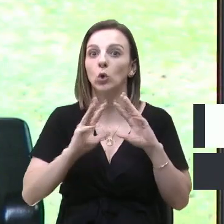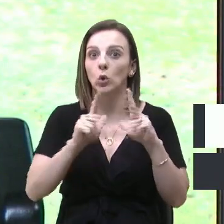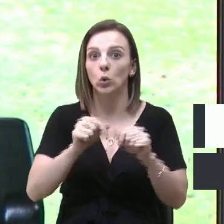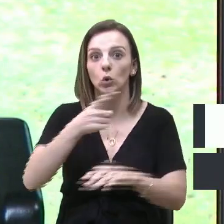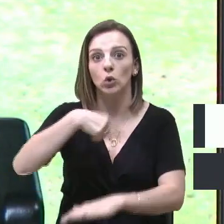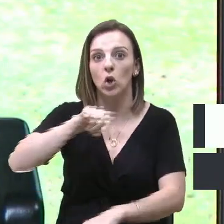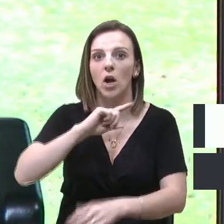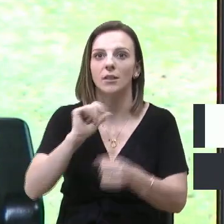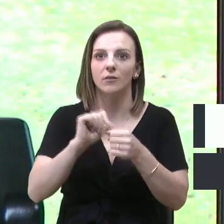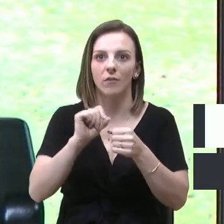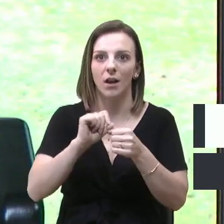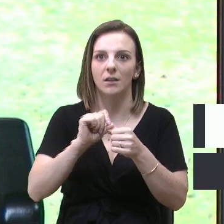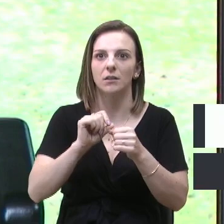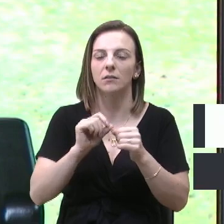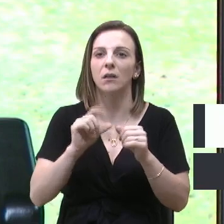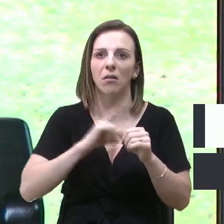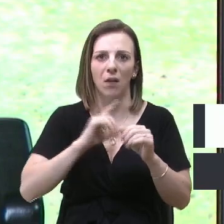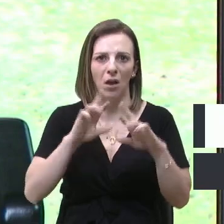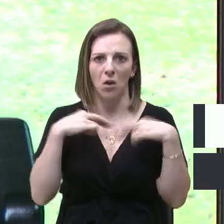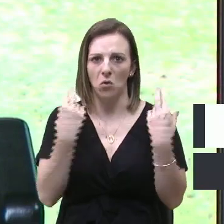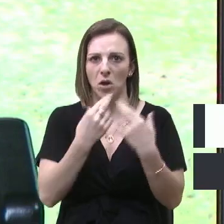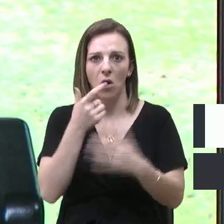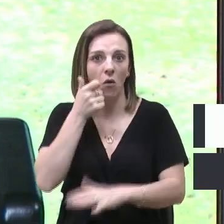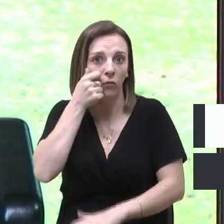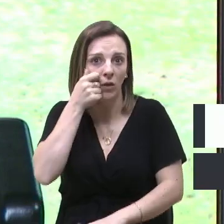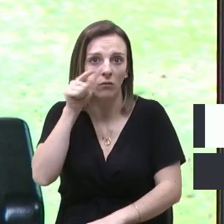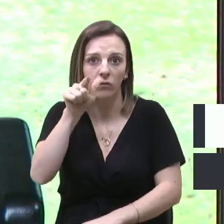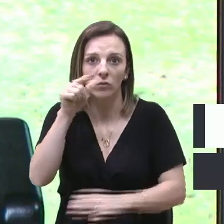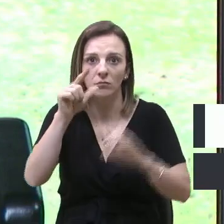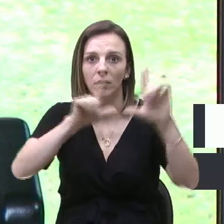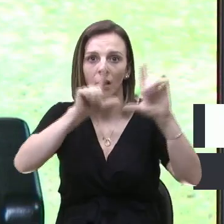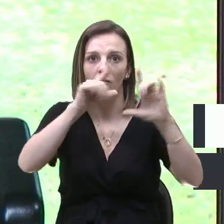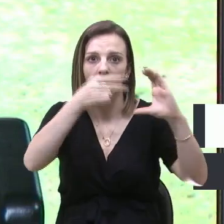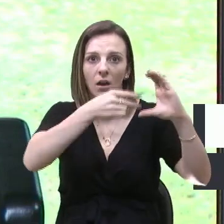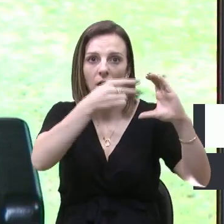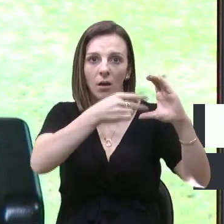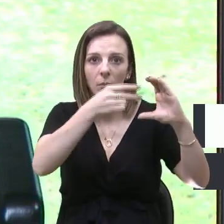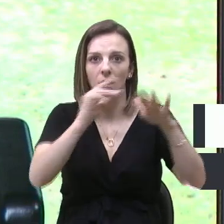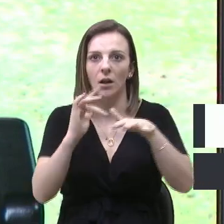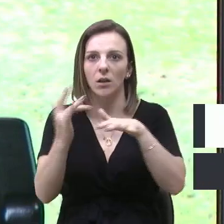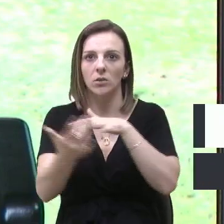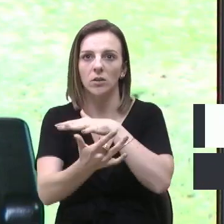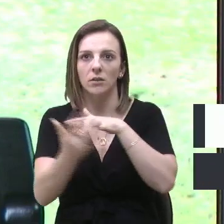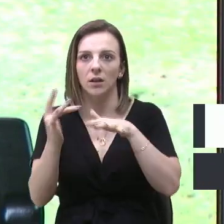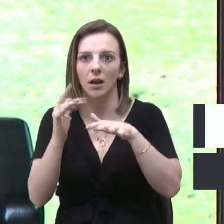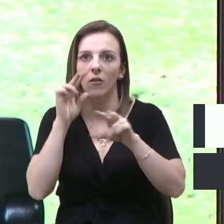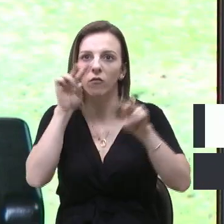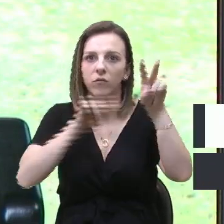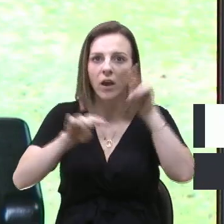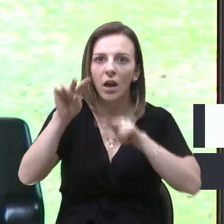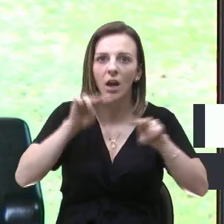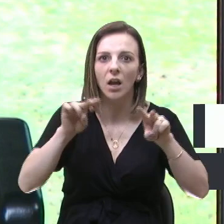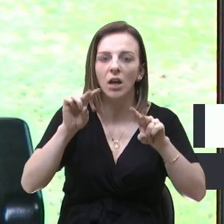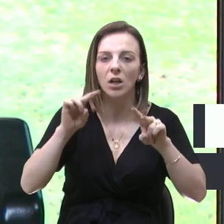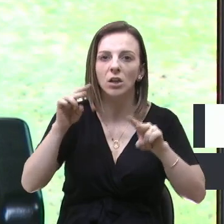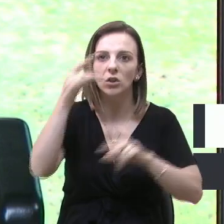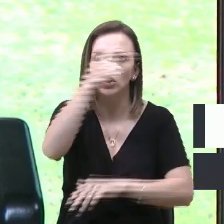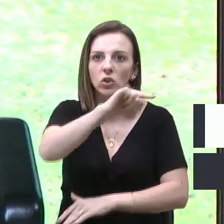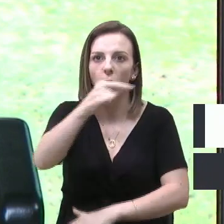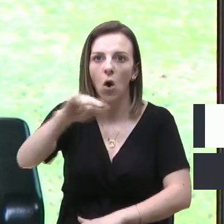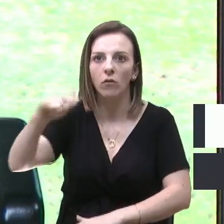vivo pela TV Câmara, pelas redes sociais, é reprisado. Então, a Câmara de Vereadores não faz nada na calada da